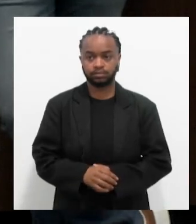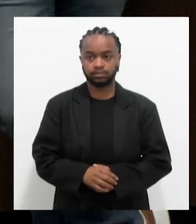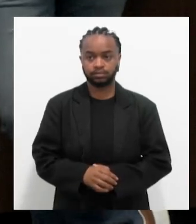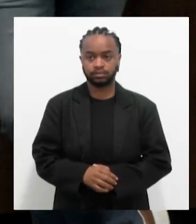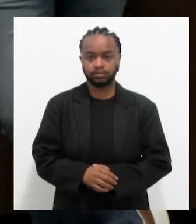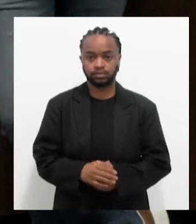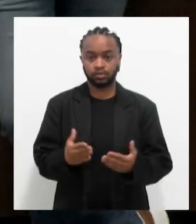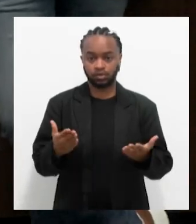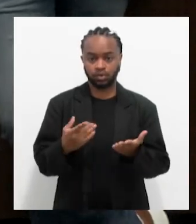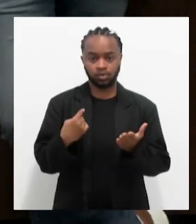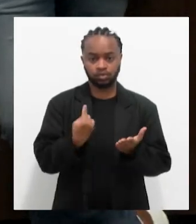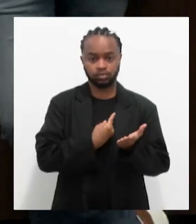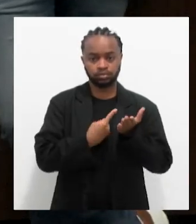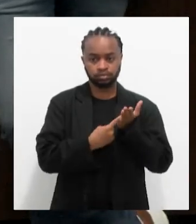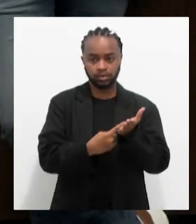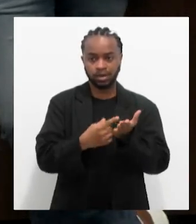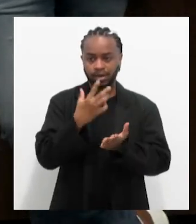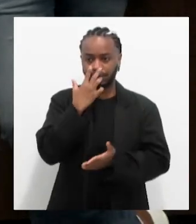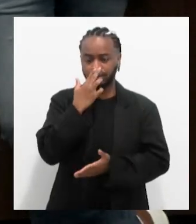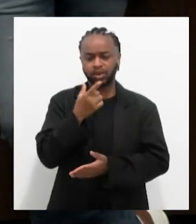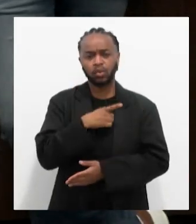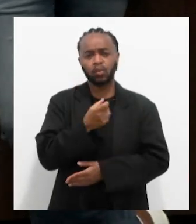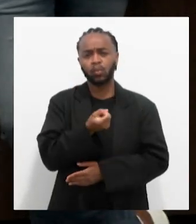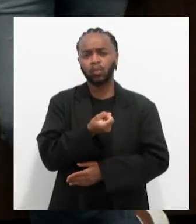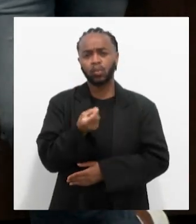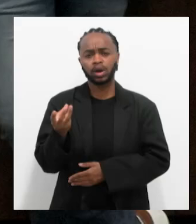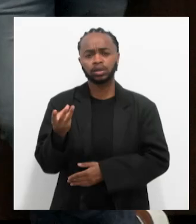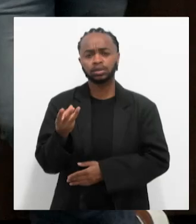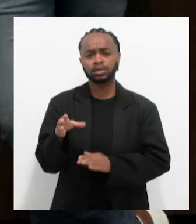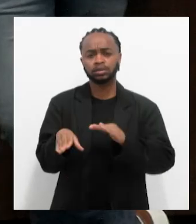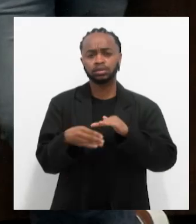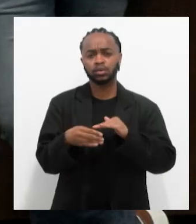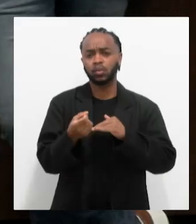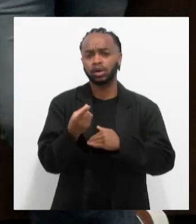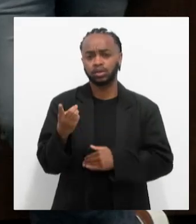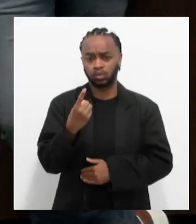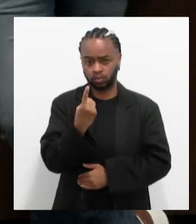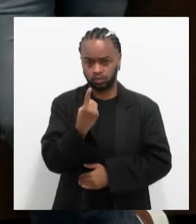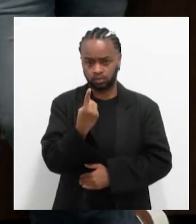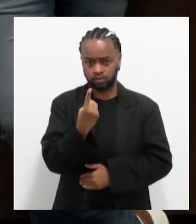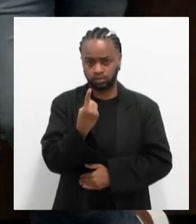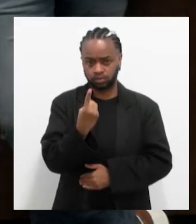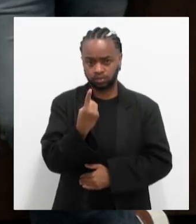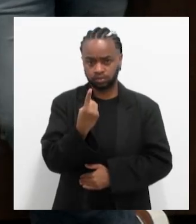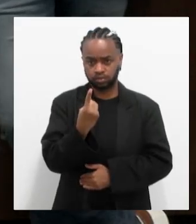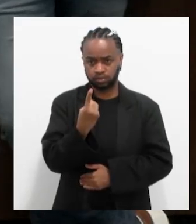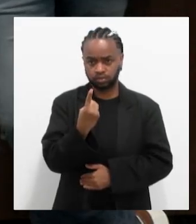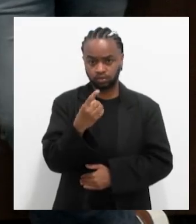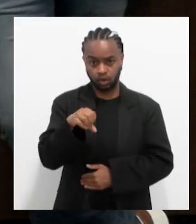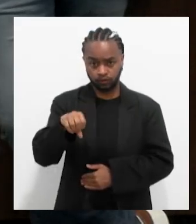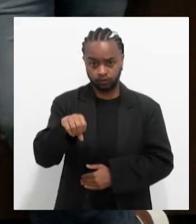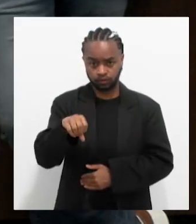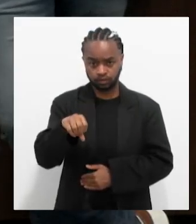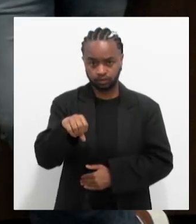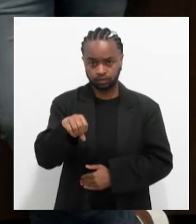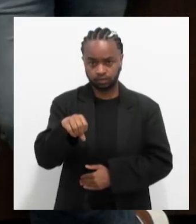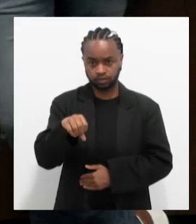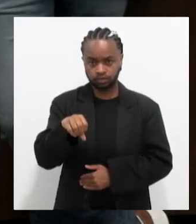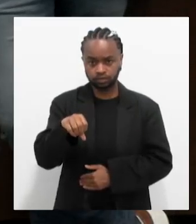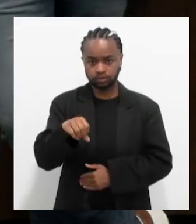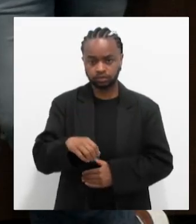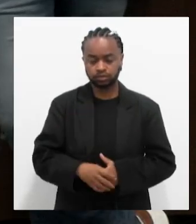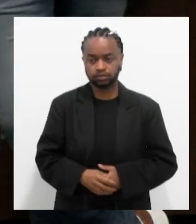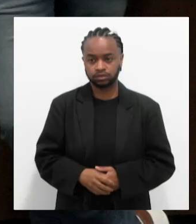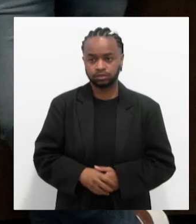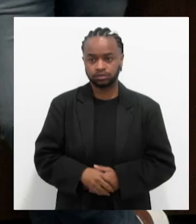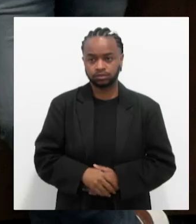chegamos a um consenso aqui, parece que há quantas emendas? Perguntar à mesa aí, há uma emenda só. 9 emendas?